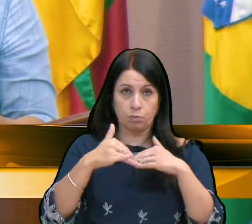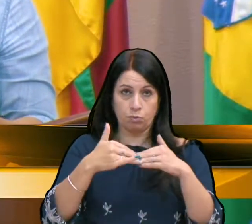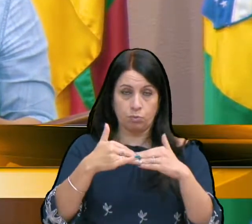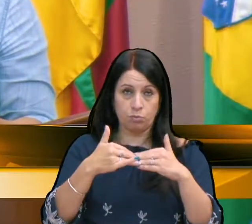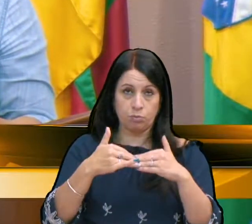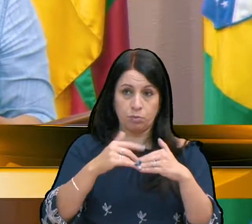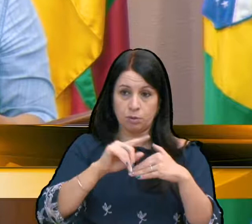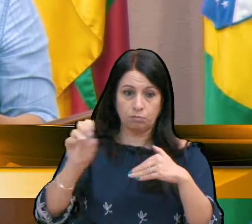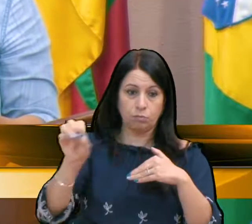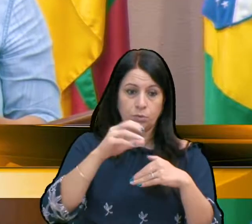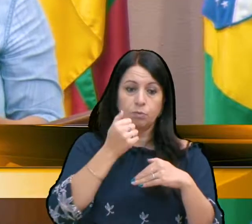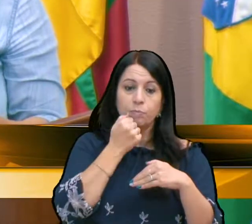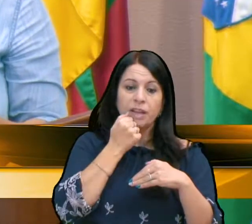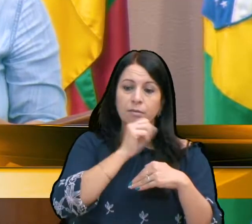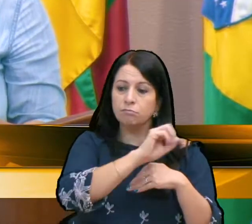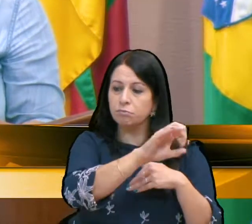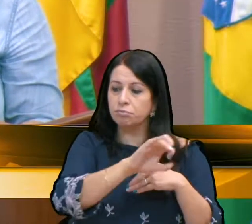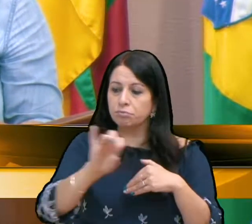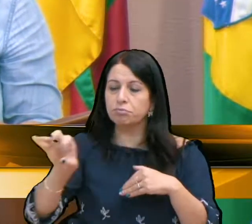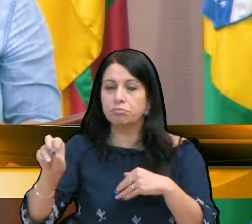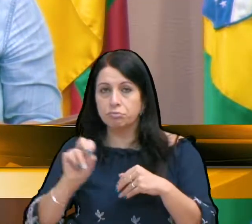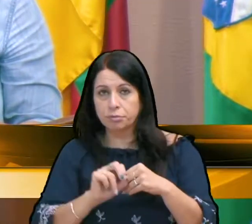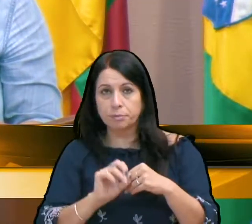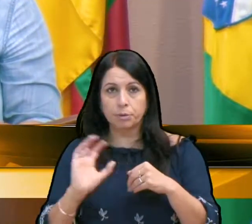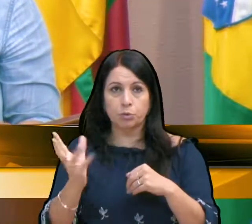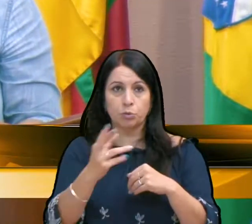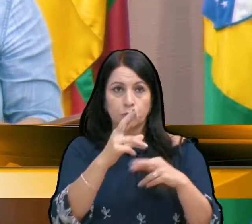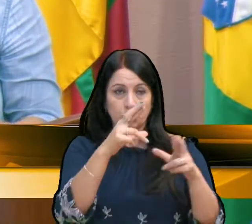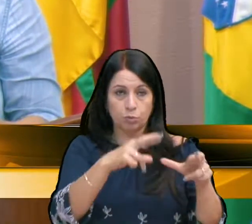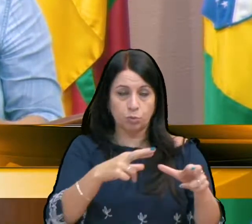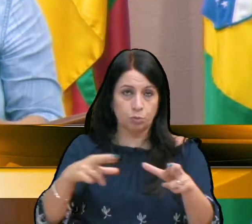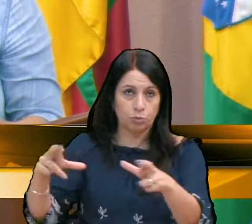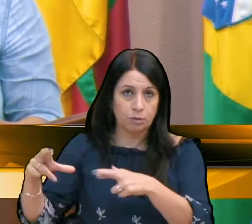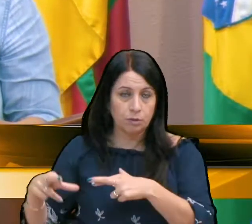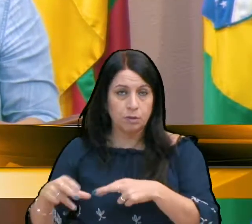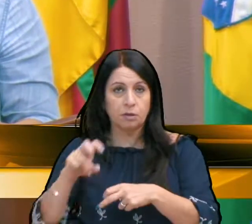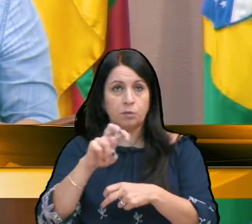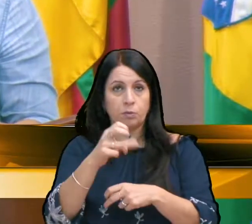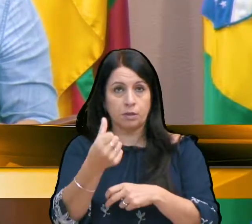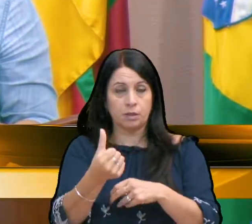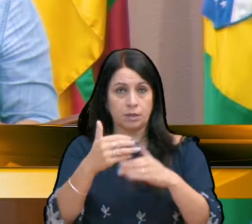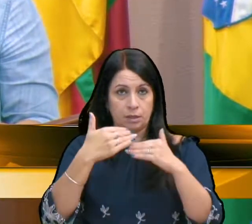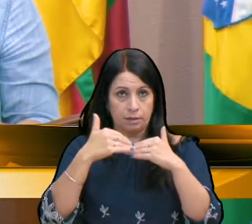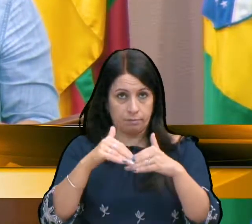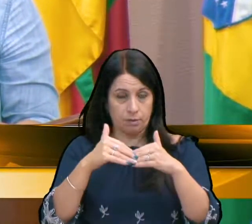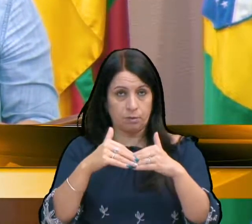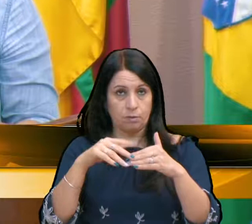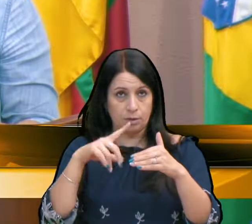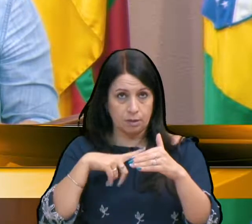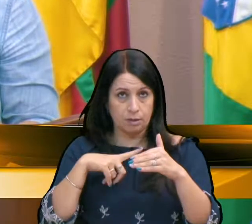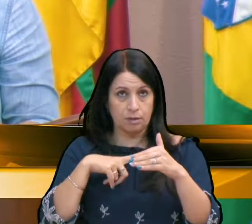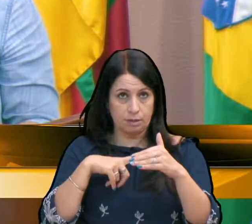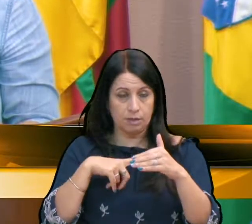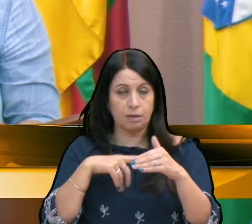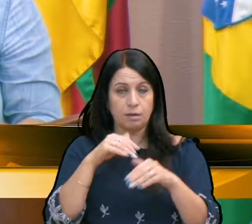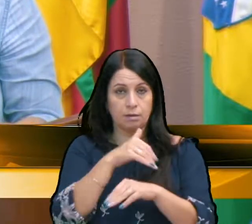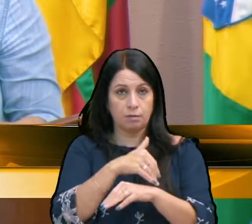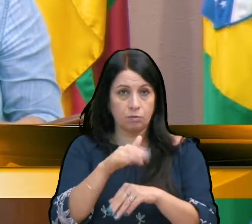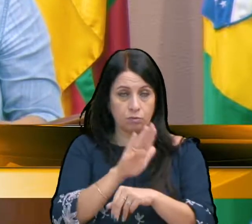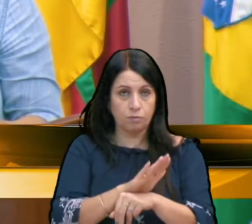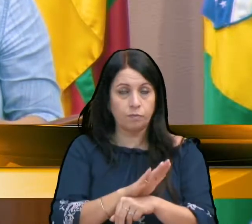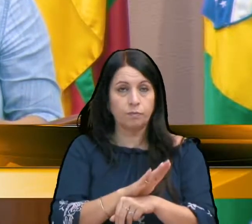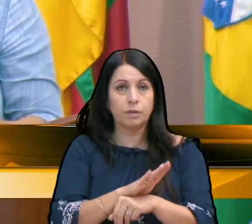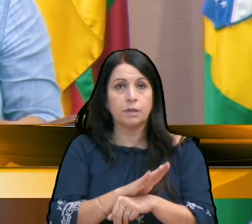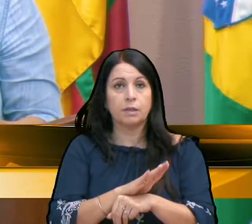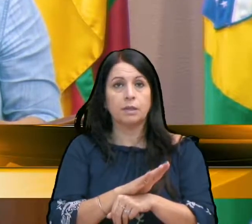efetuam a distribuição de cascalho por todos os distritos, 56 caminhões que efetuam cascalhamento nas estradas,